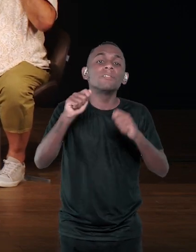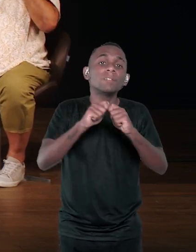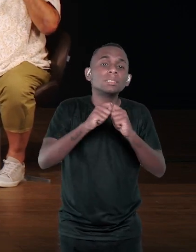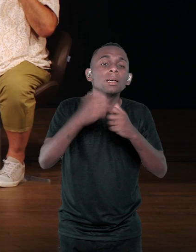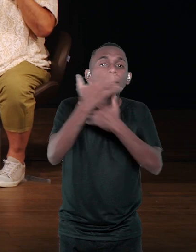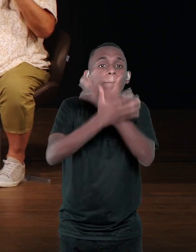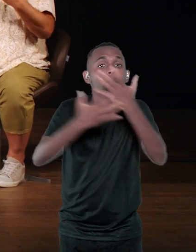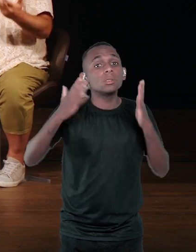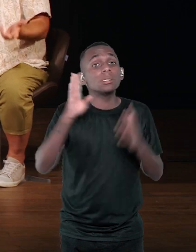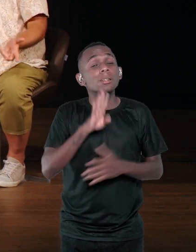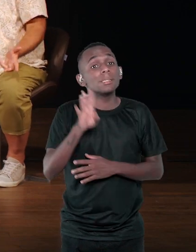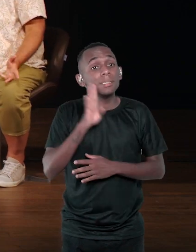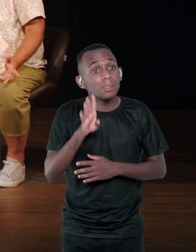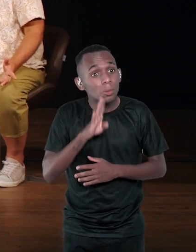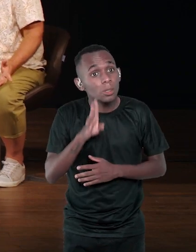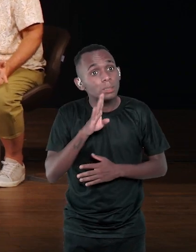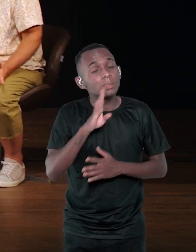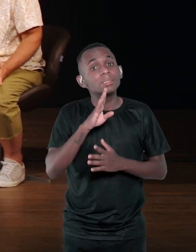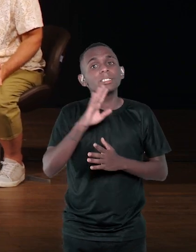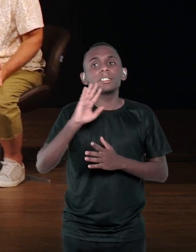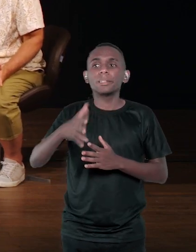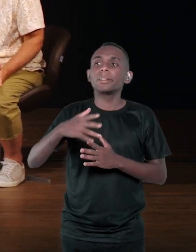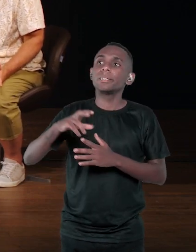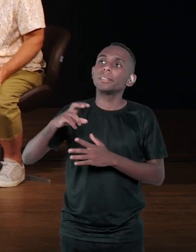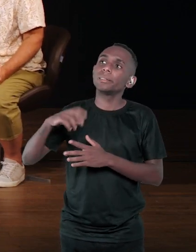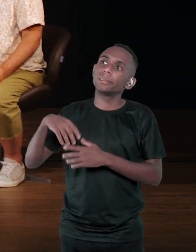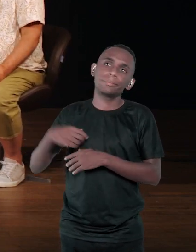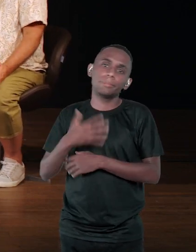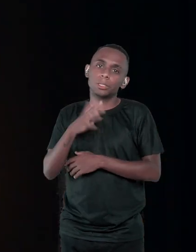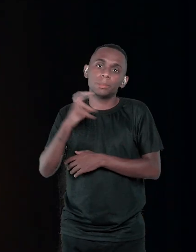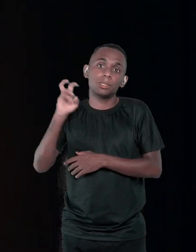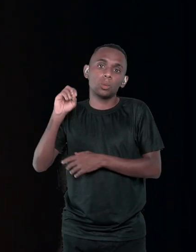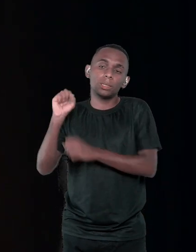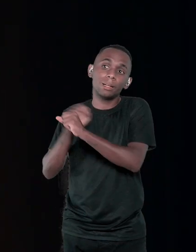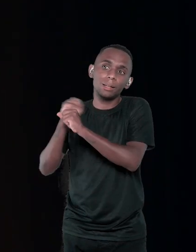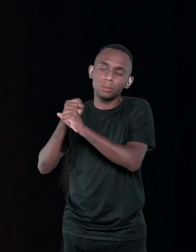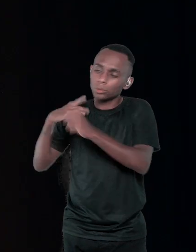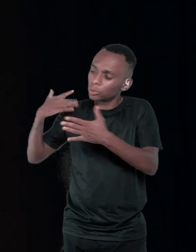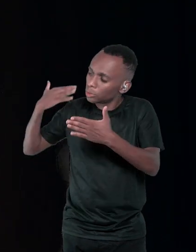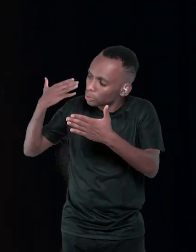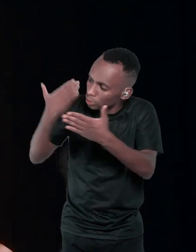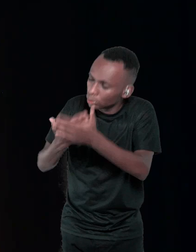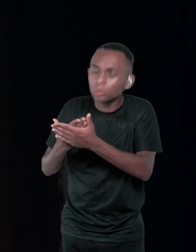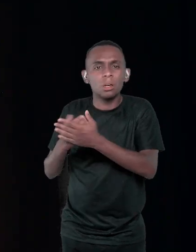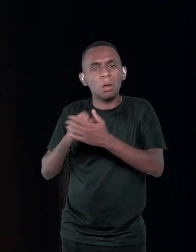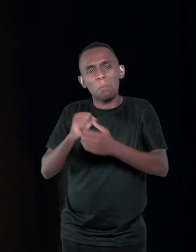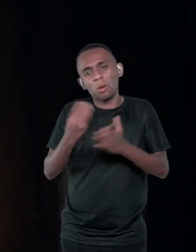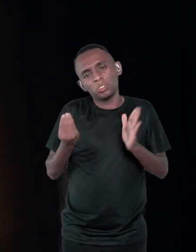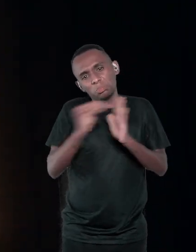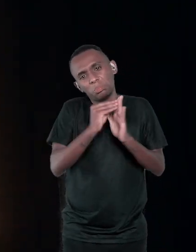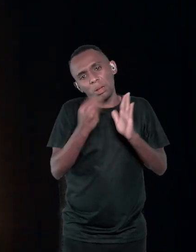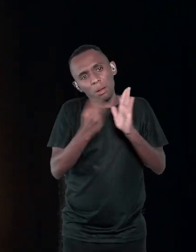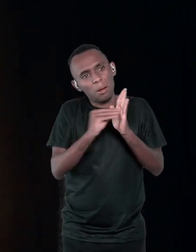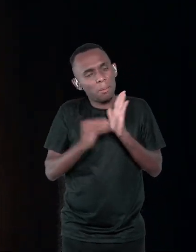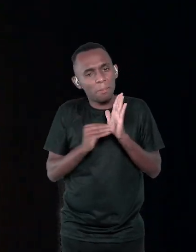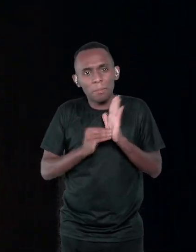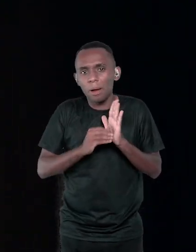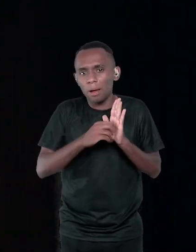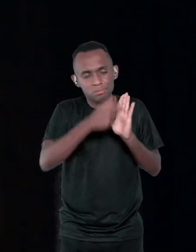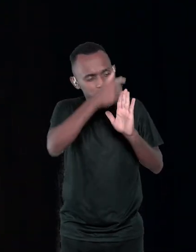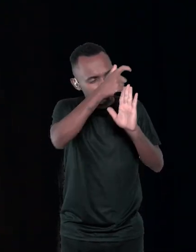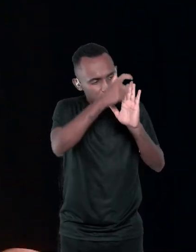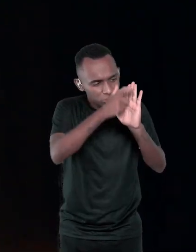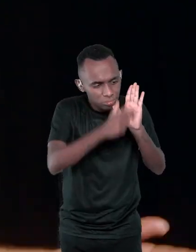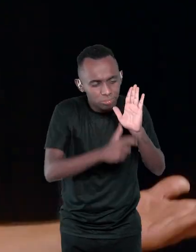de, no mínimo, 5 décadas que eu escuto música. E tem de tudo ali. Eu posso botar a Donna Summer junto com Strokes,